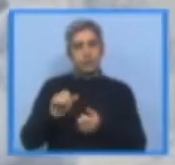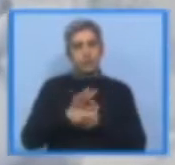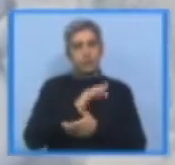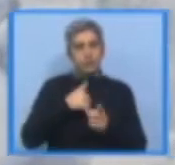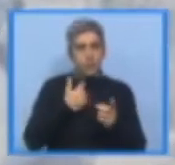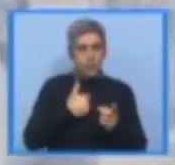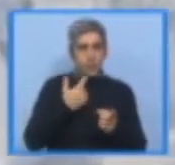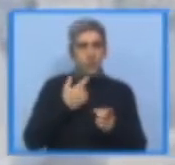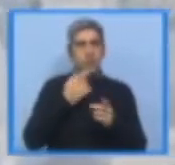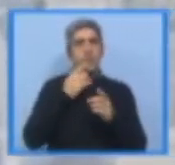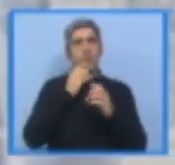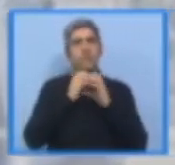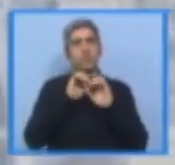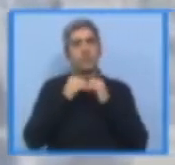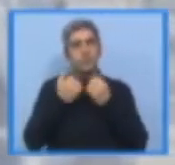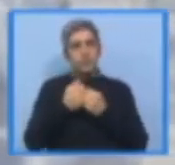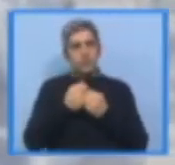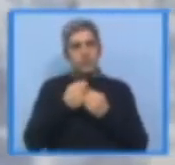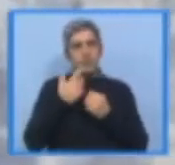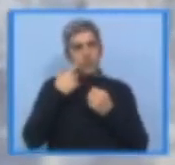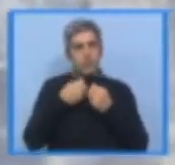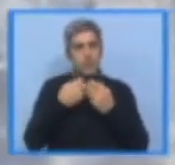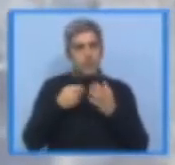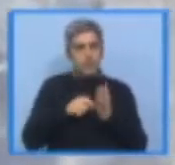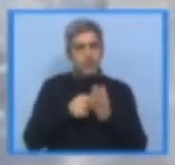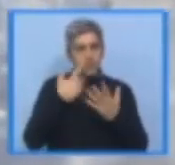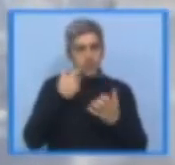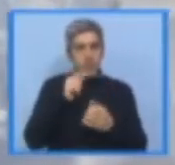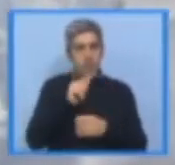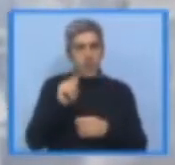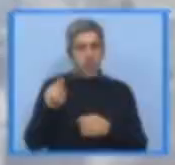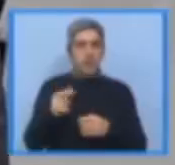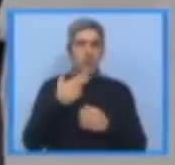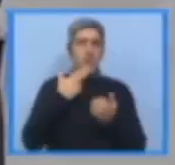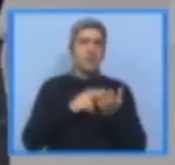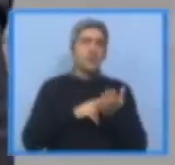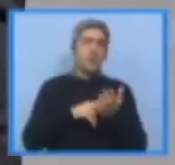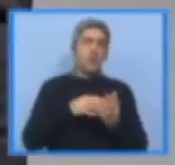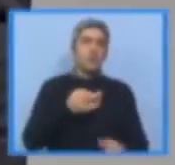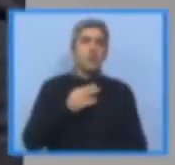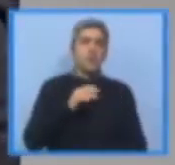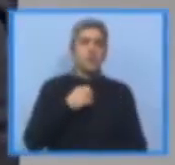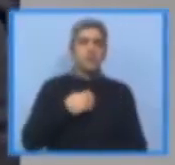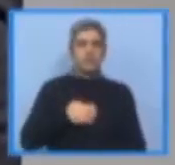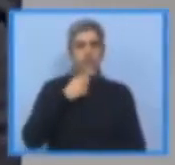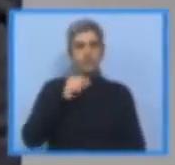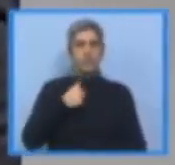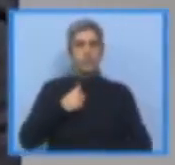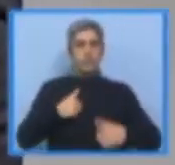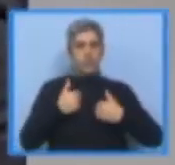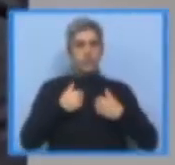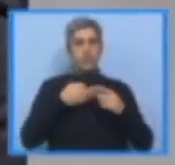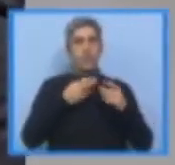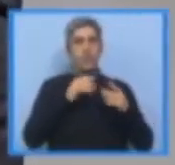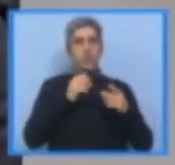jornalistas, os órgãos de comunicação social e que são cada vez mais evidentes a Sim, toda a gente. É verdade, Paulo. E eu sinto na pele, aliás, com o Paulo,